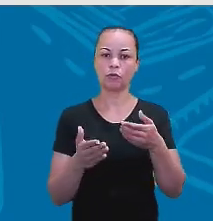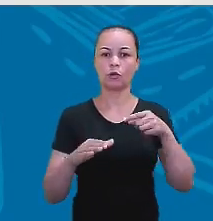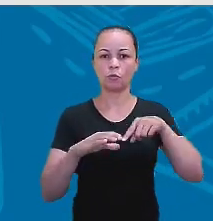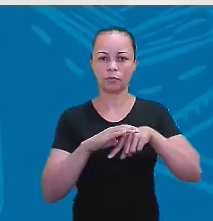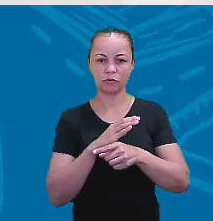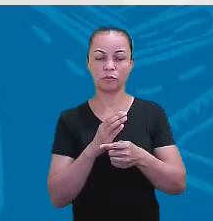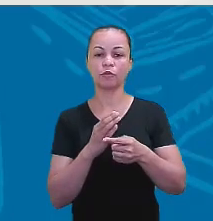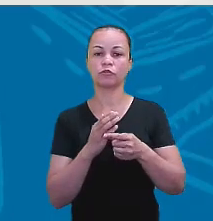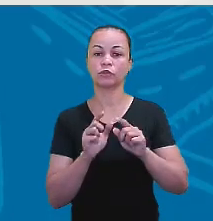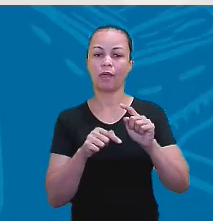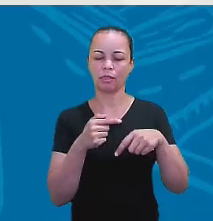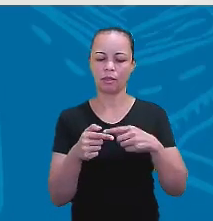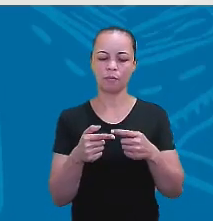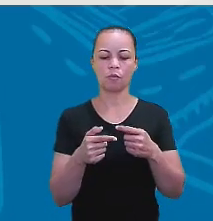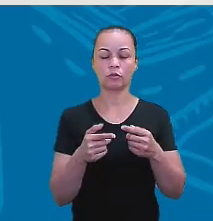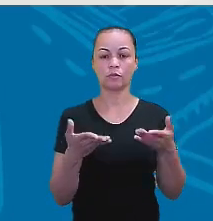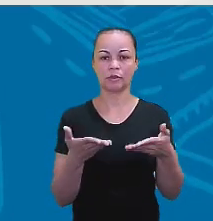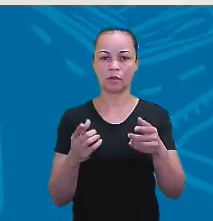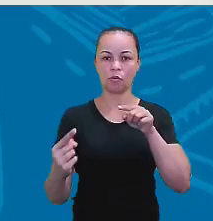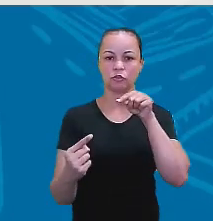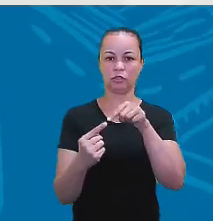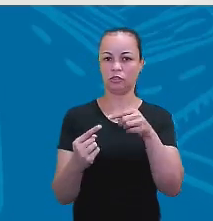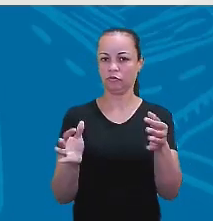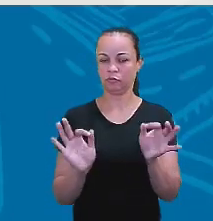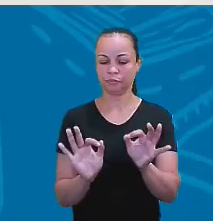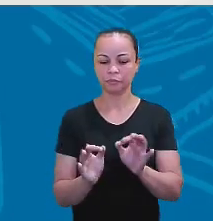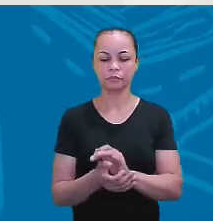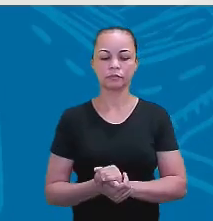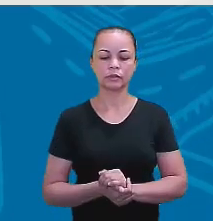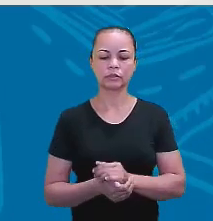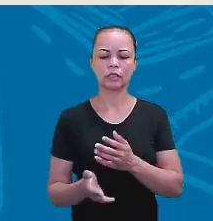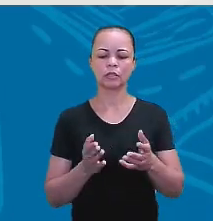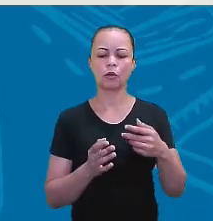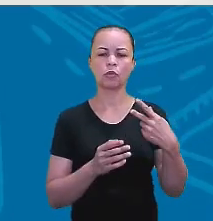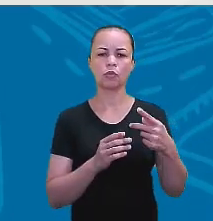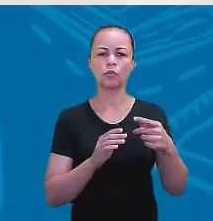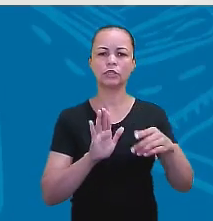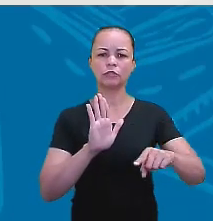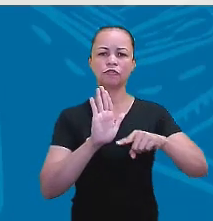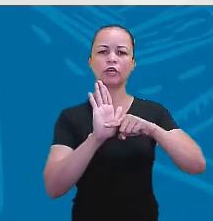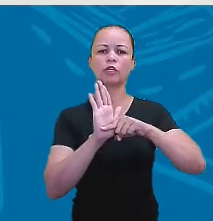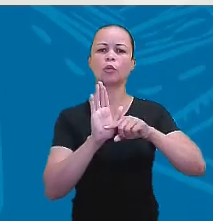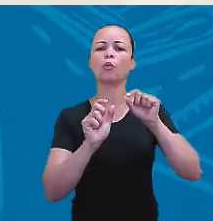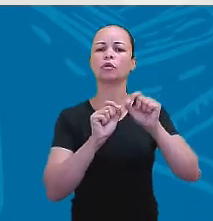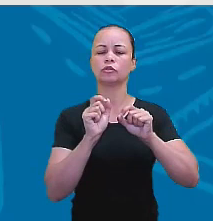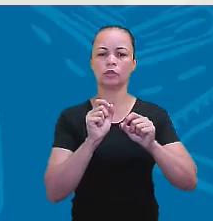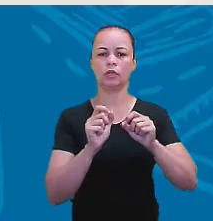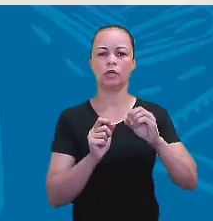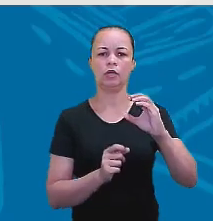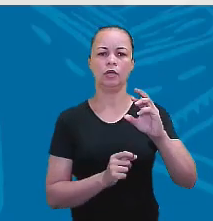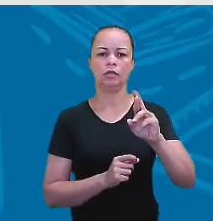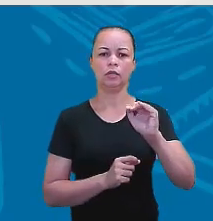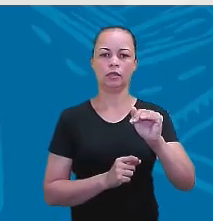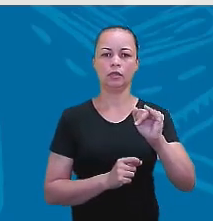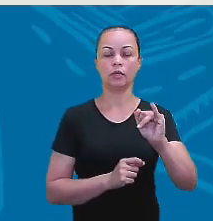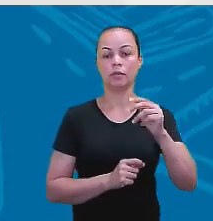esse. Onde vai ter centríolos? Nos vegetais inferiores. E quais são os vegetais inferiores? São os criptógamos.